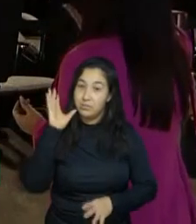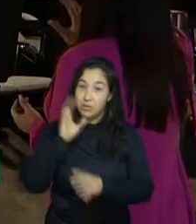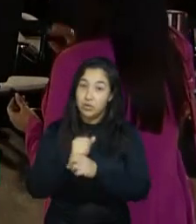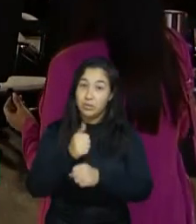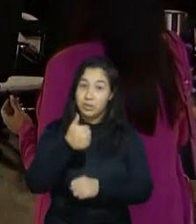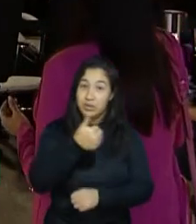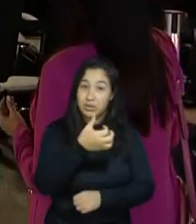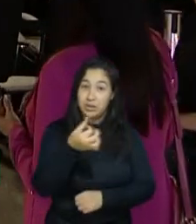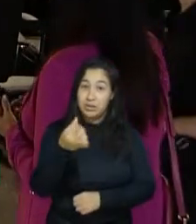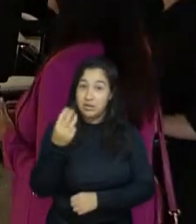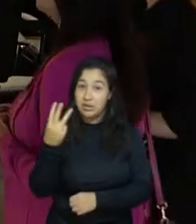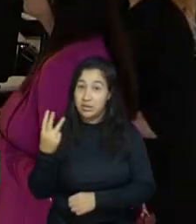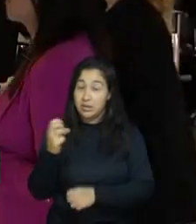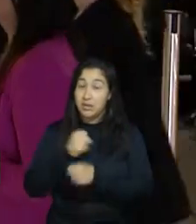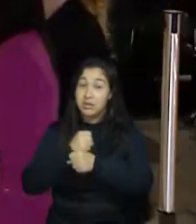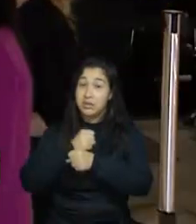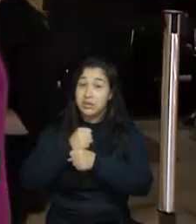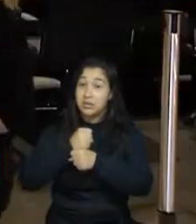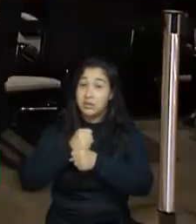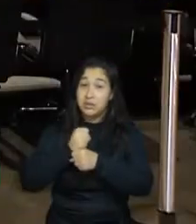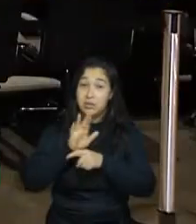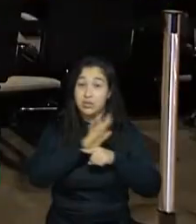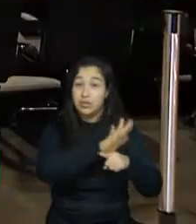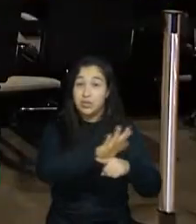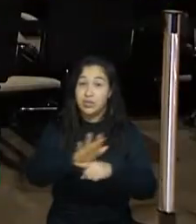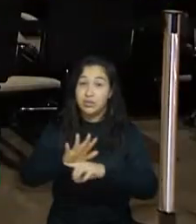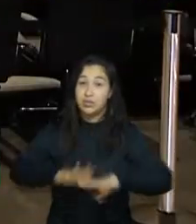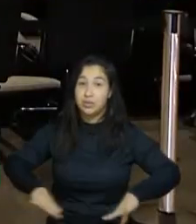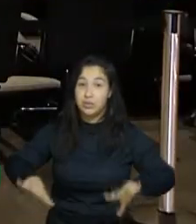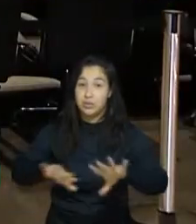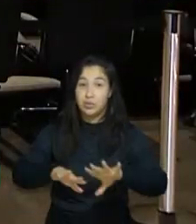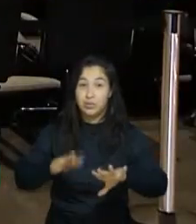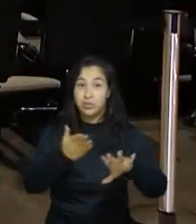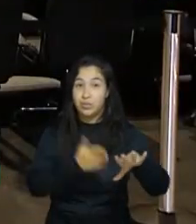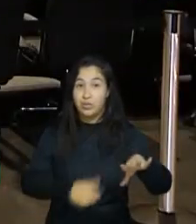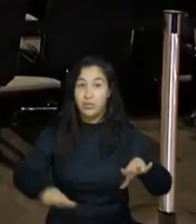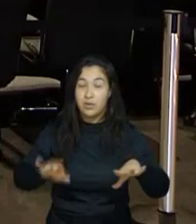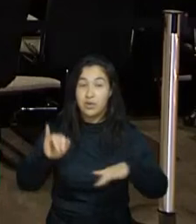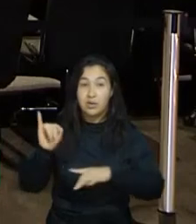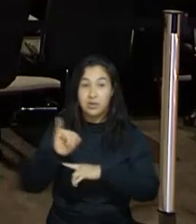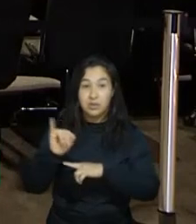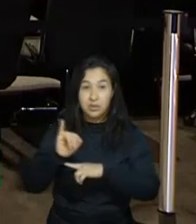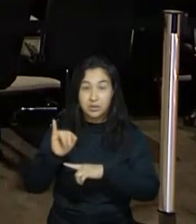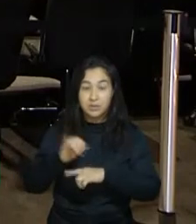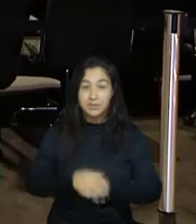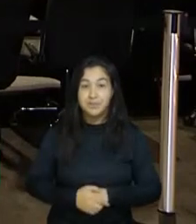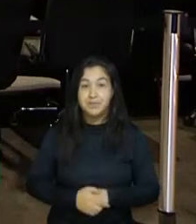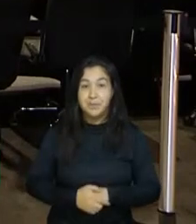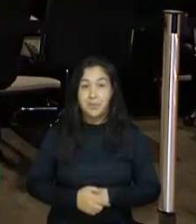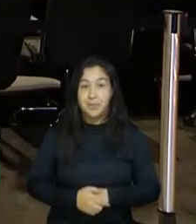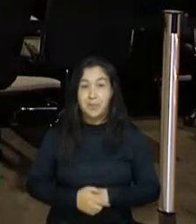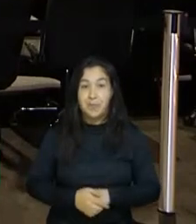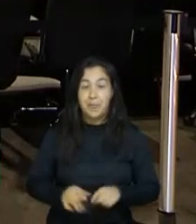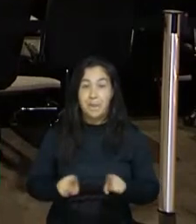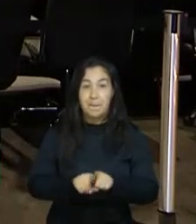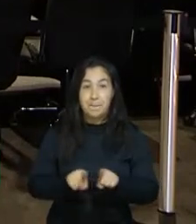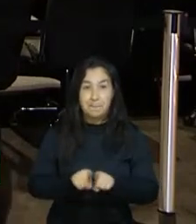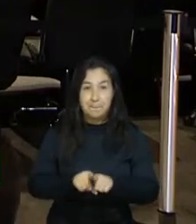do Vale do Itajaí. Presidente Tadeu Ave e gerente-geral Rafael